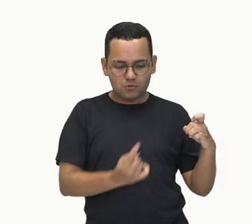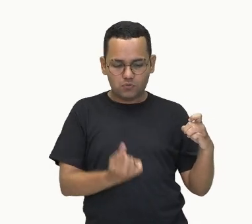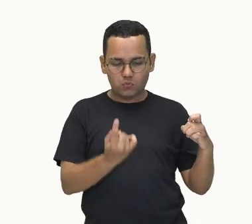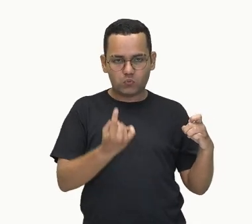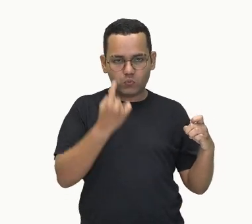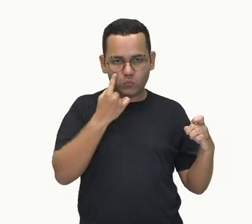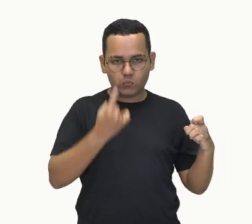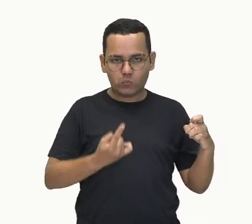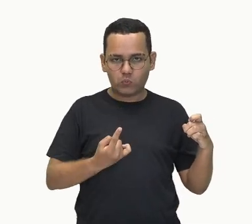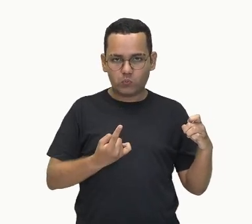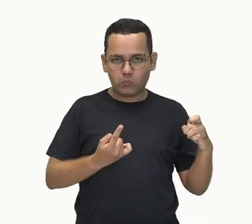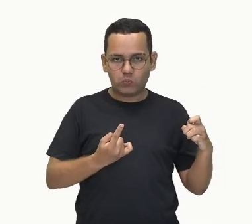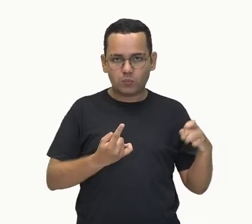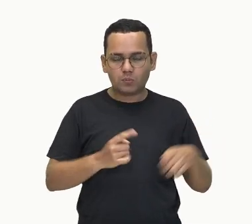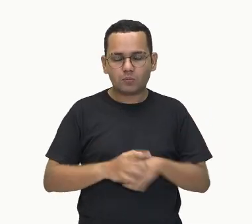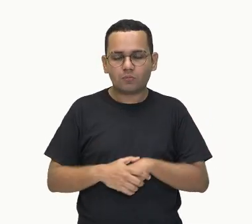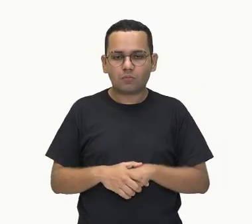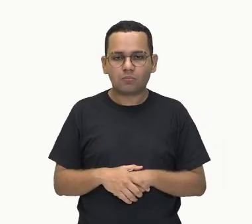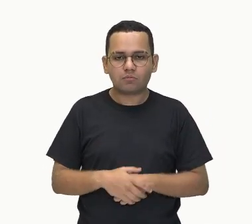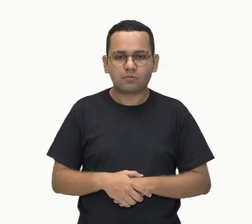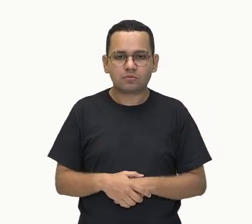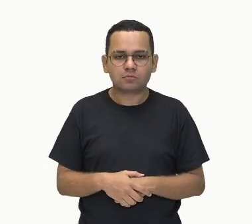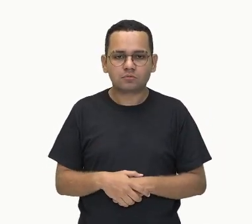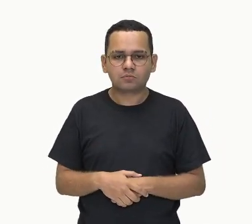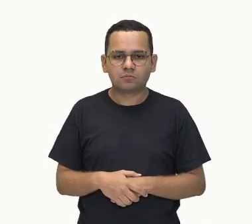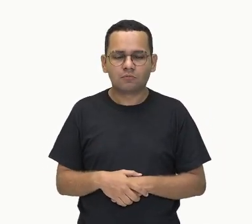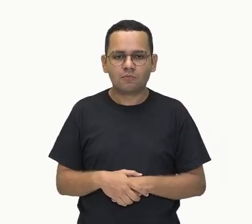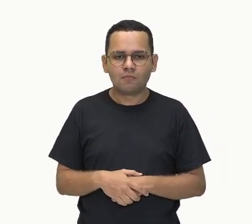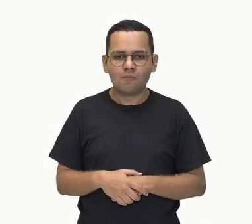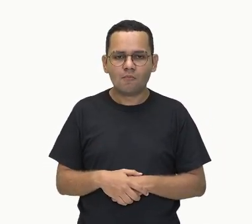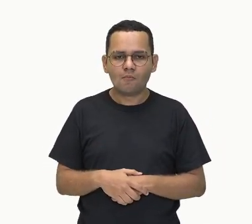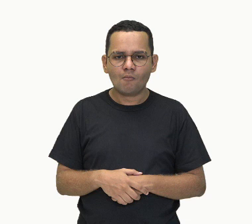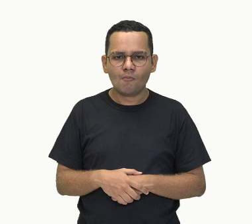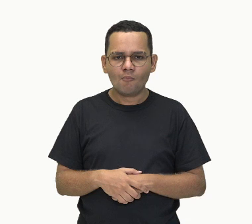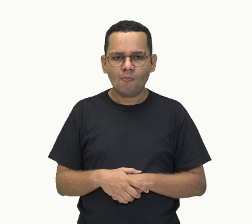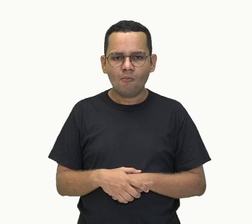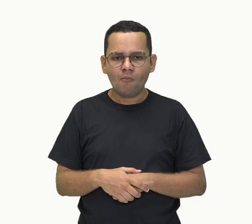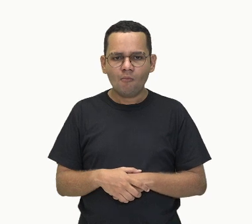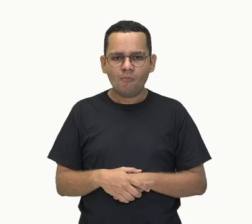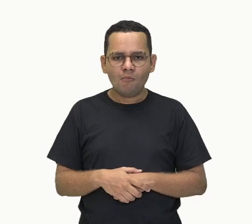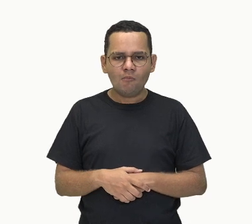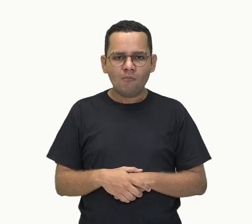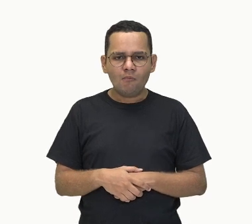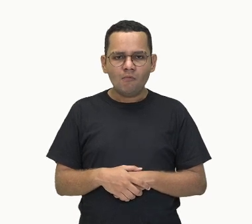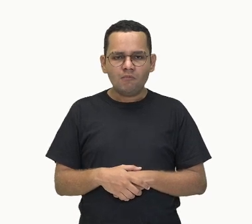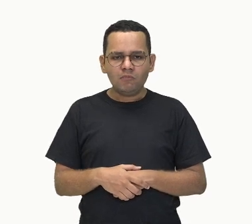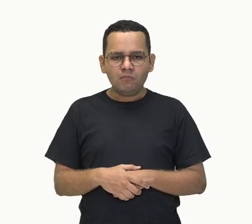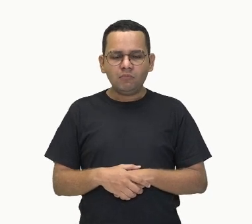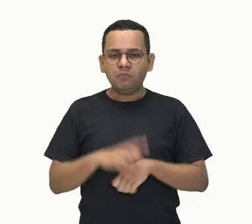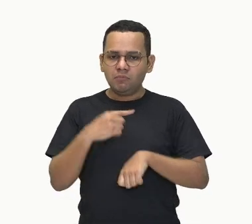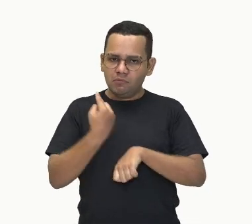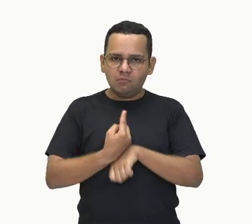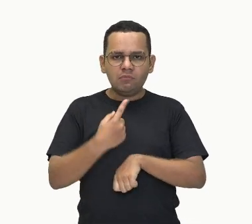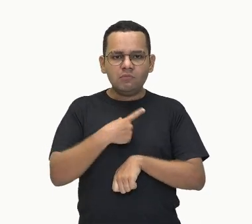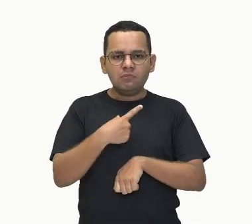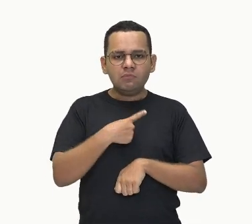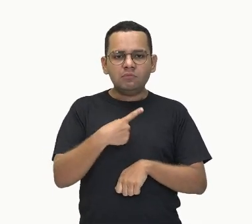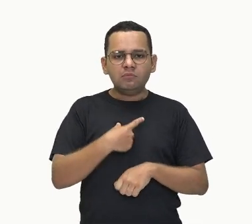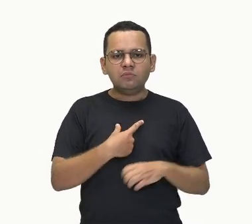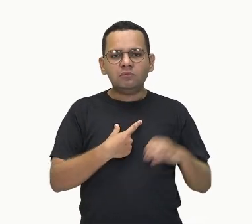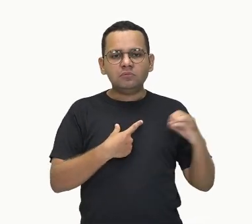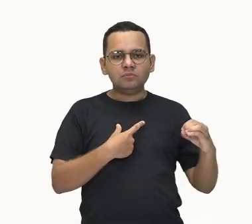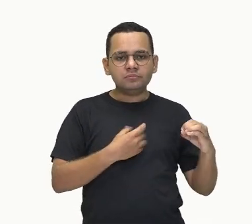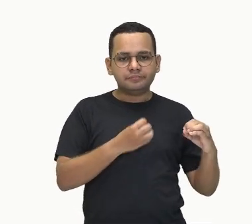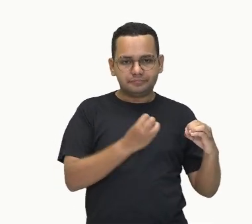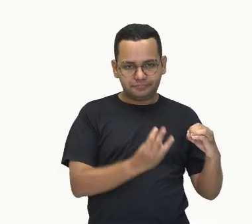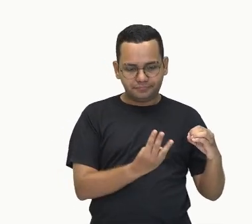terceiro elemento aqui vai ser 1. Depois nós vamos ter os valores de A, que é 0, 3